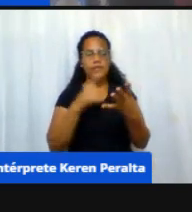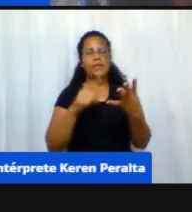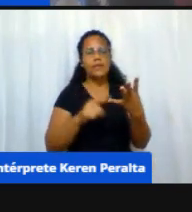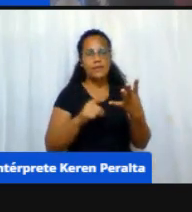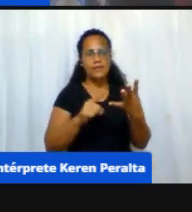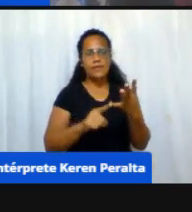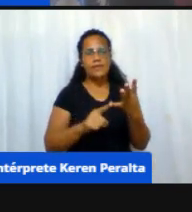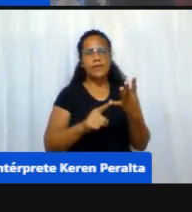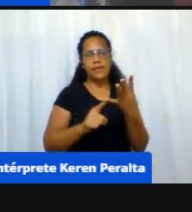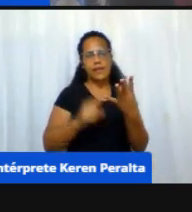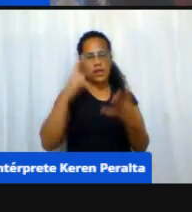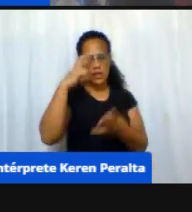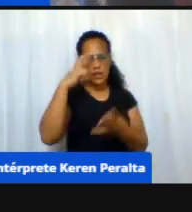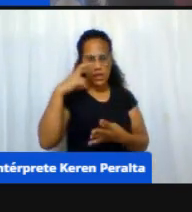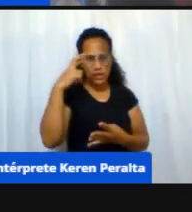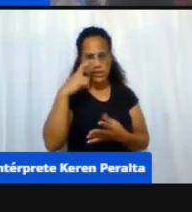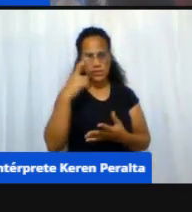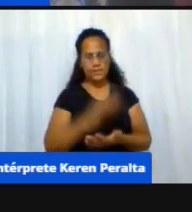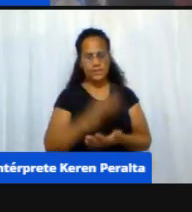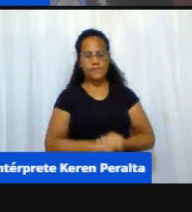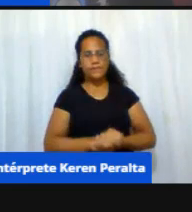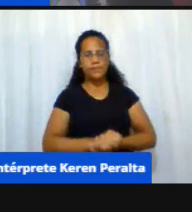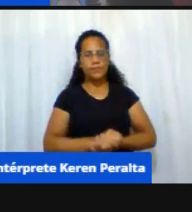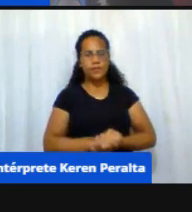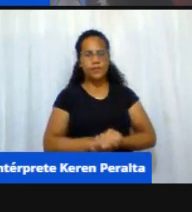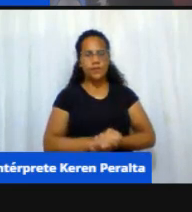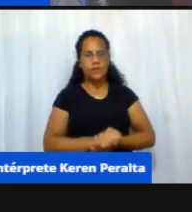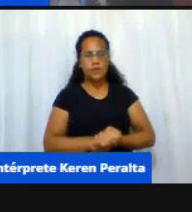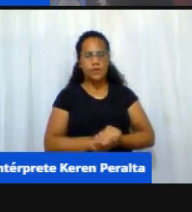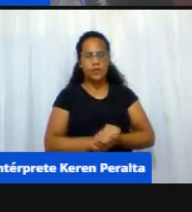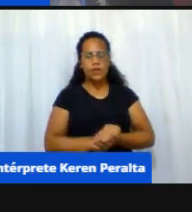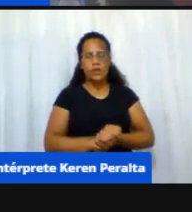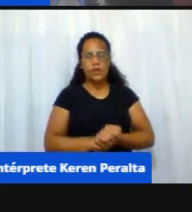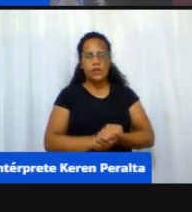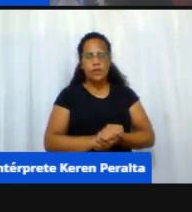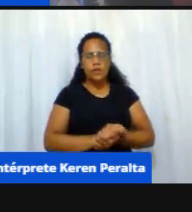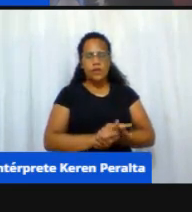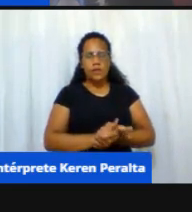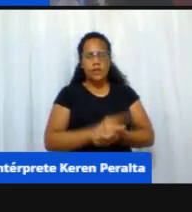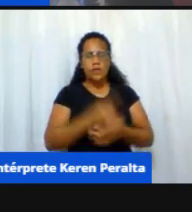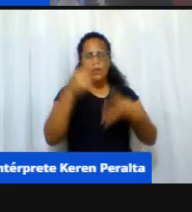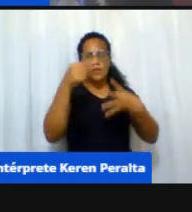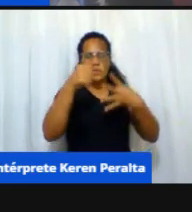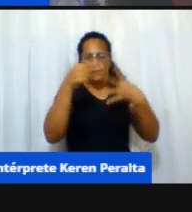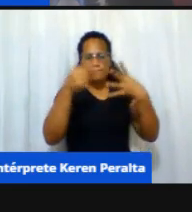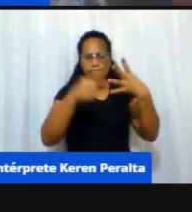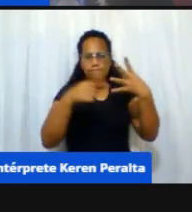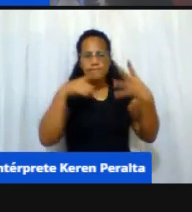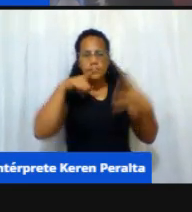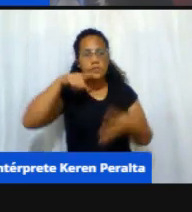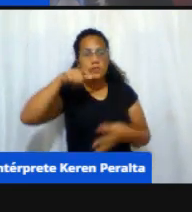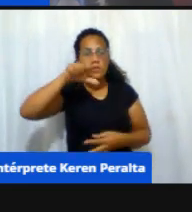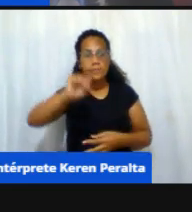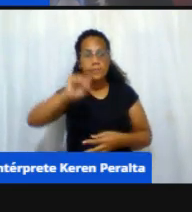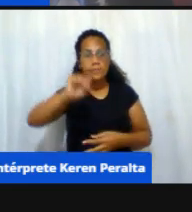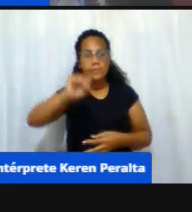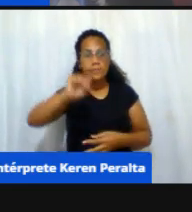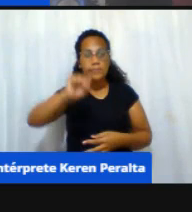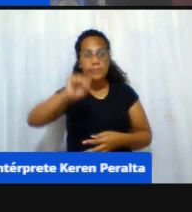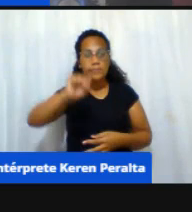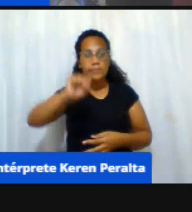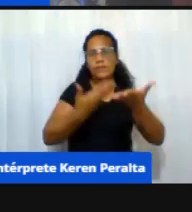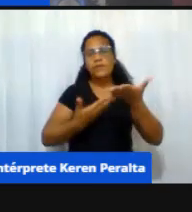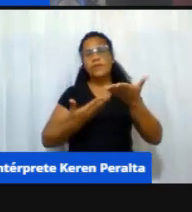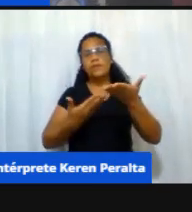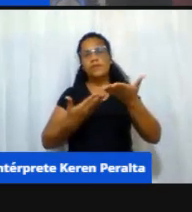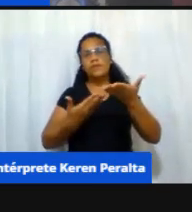Doravante as práticas de linguagem, seguem suas correspondentes habilidades, bem como os objetos do